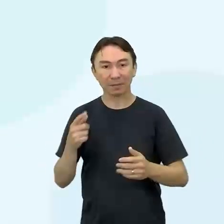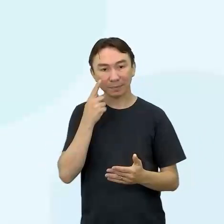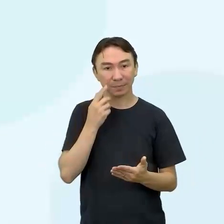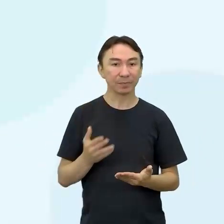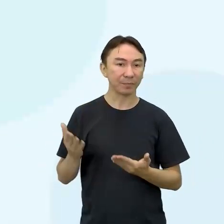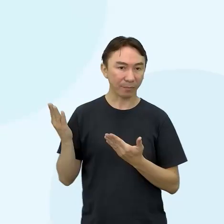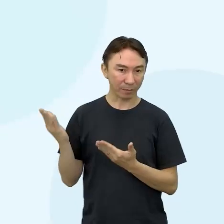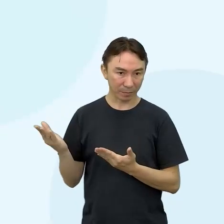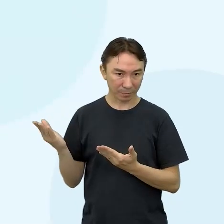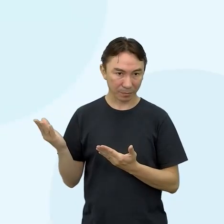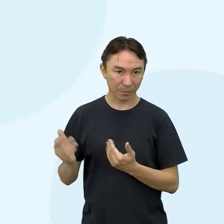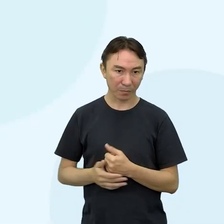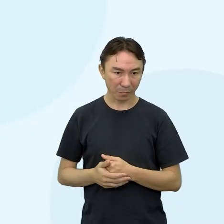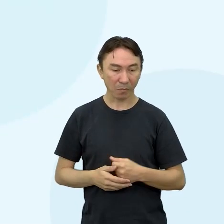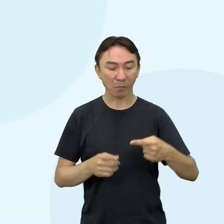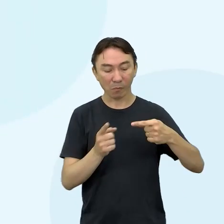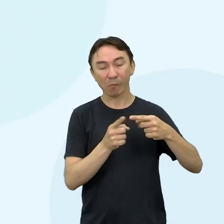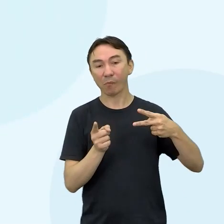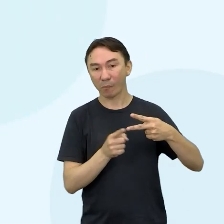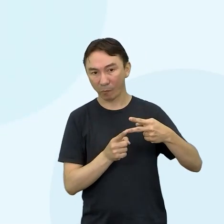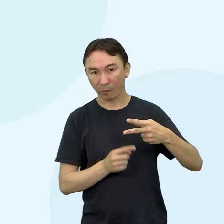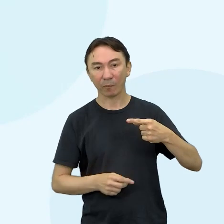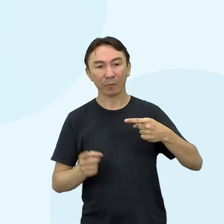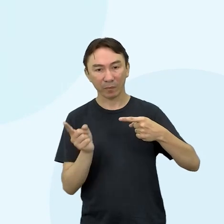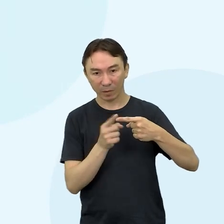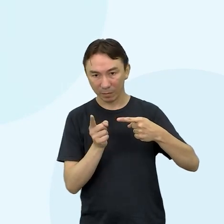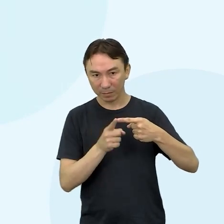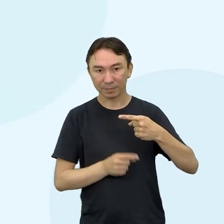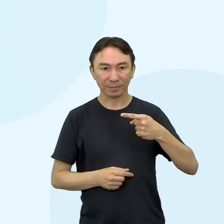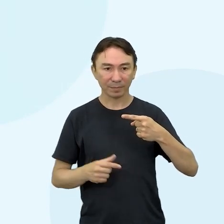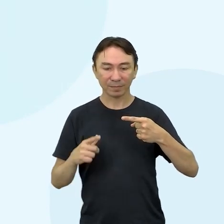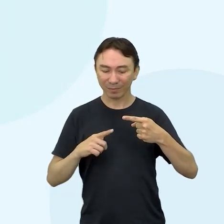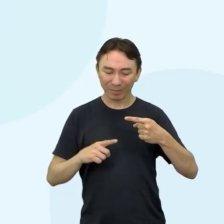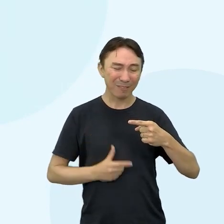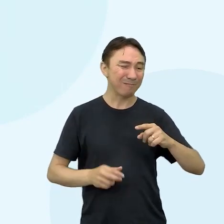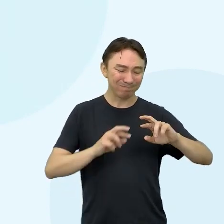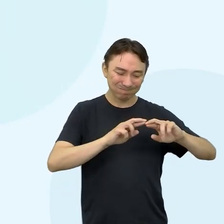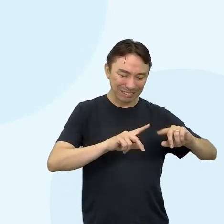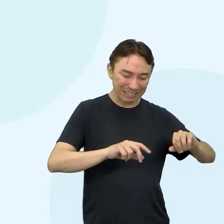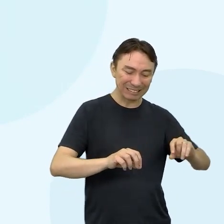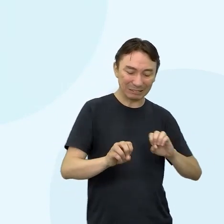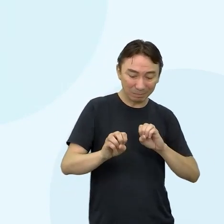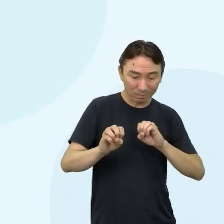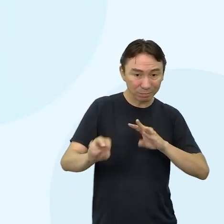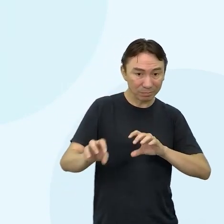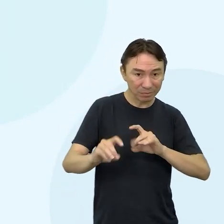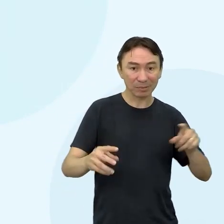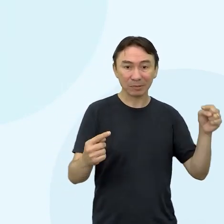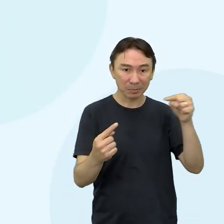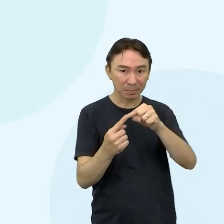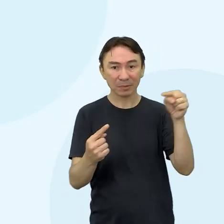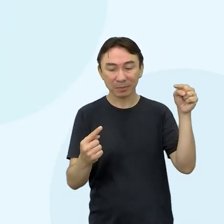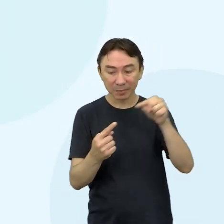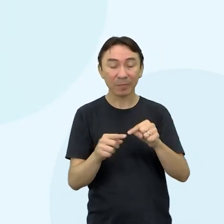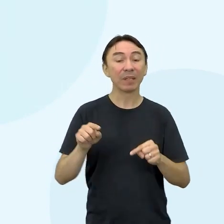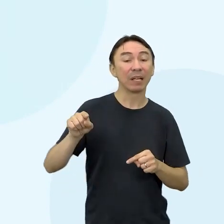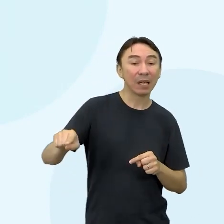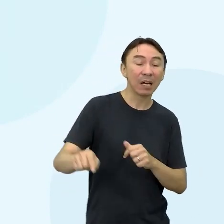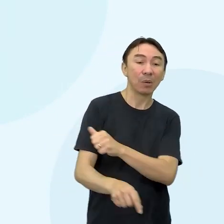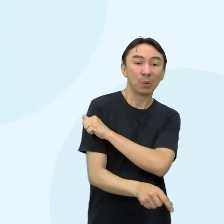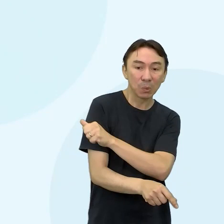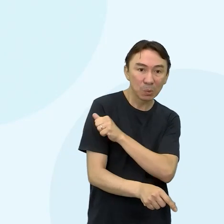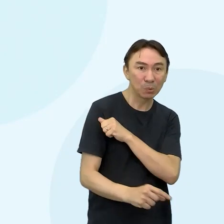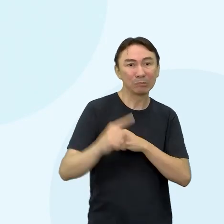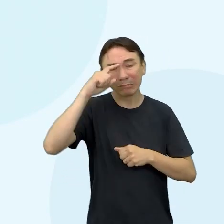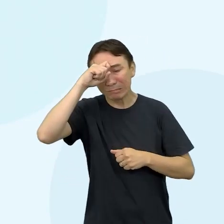slide. Empregar diferentes recursos e procedimentos didáticos, ajustando as possibilidades e dificuldades de aprendizagem dos